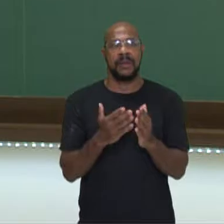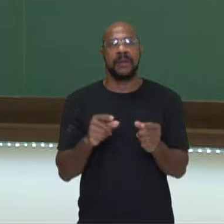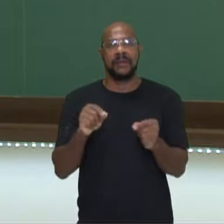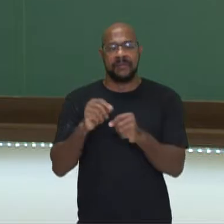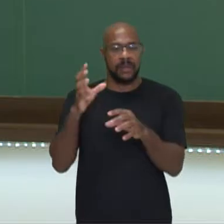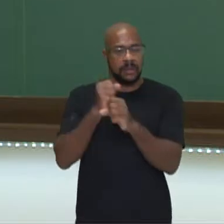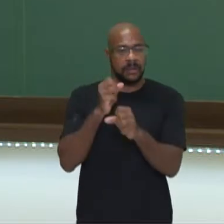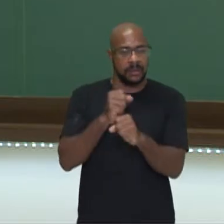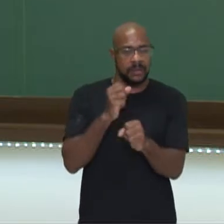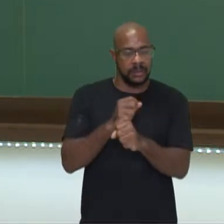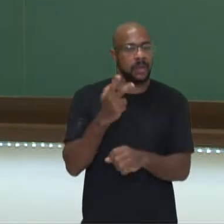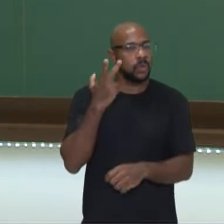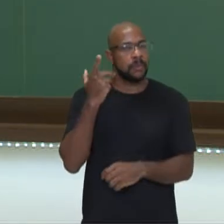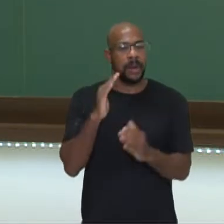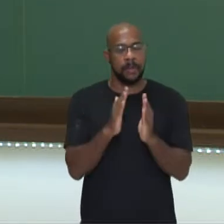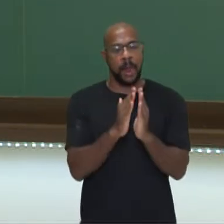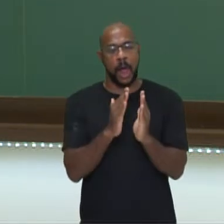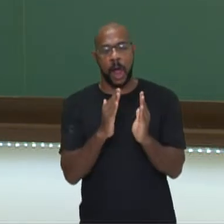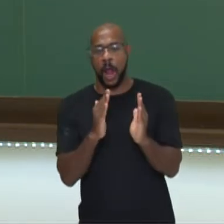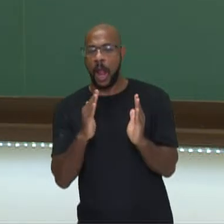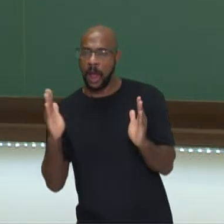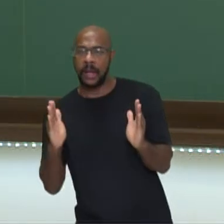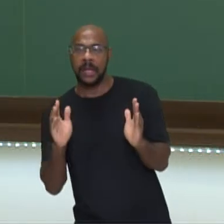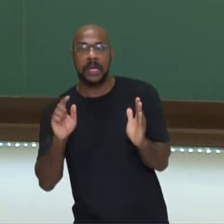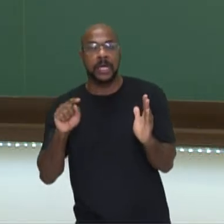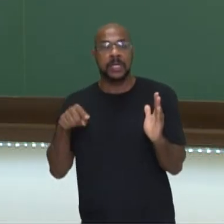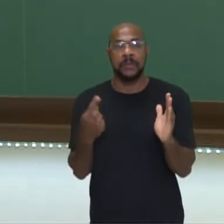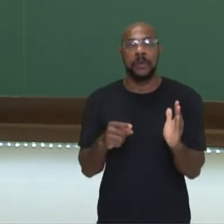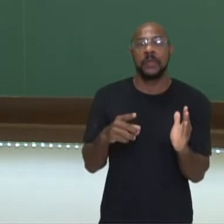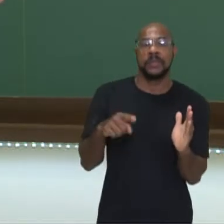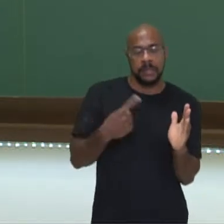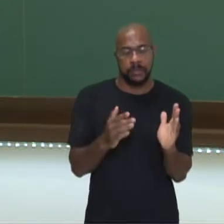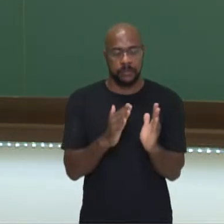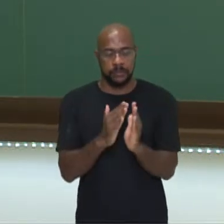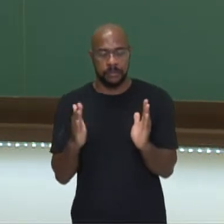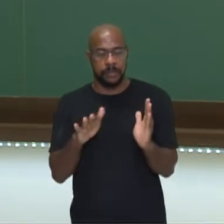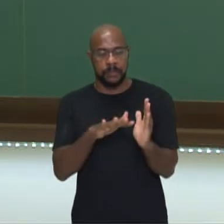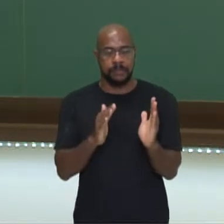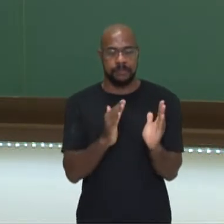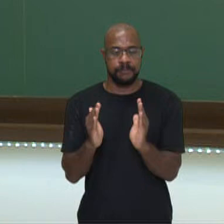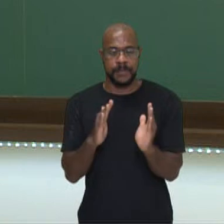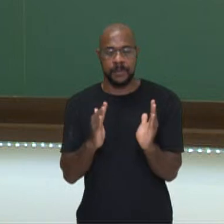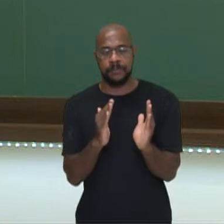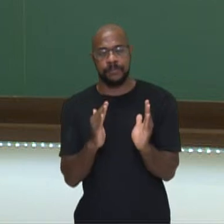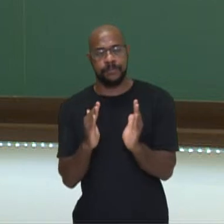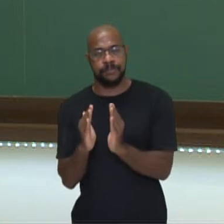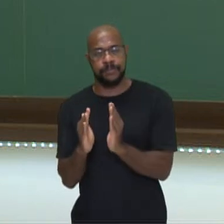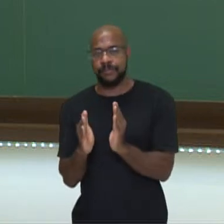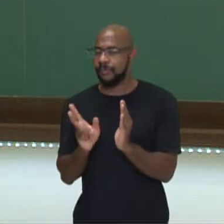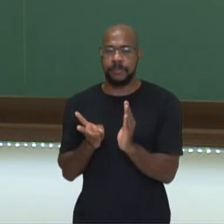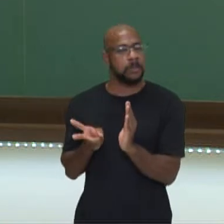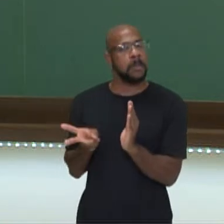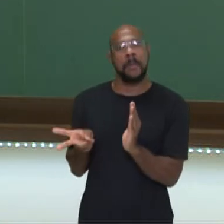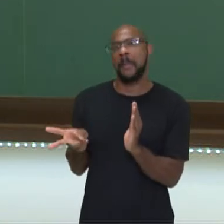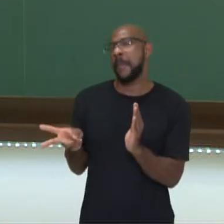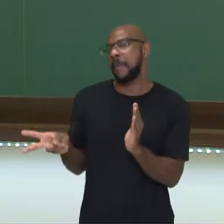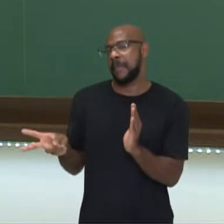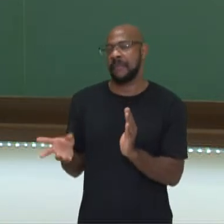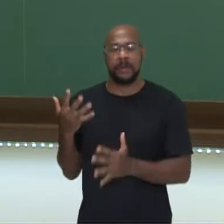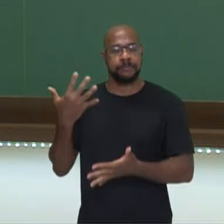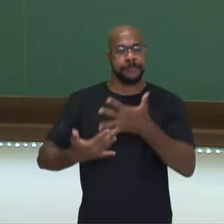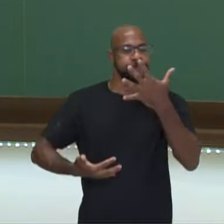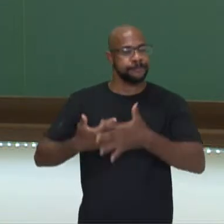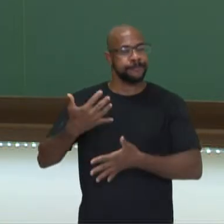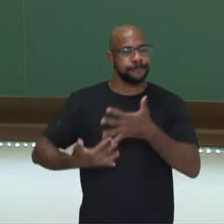continha normal até o centésimo. Só que depois do centésimo, o período tem que continuar repetido infinitamente. E às vezes a gente se perde nessa